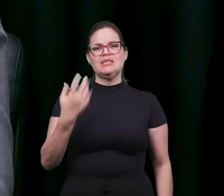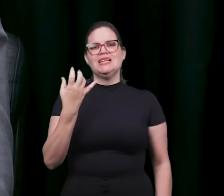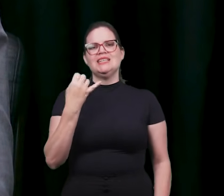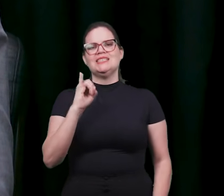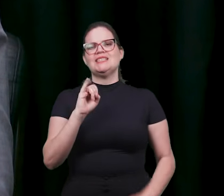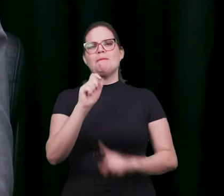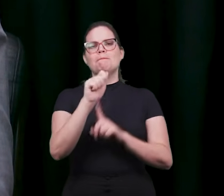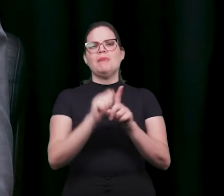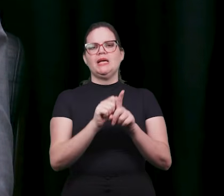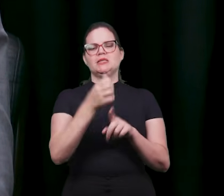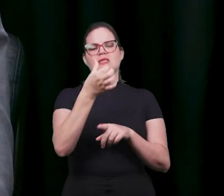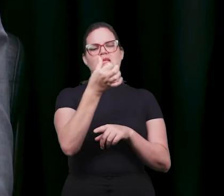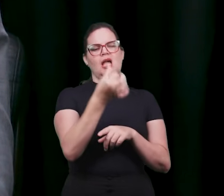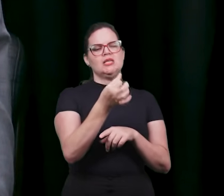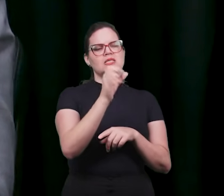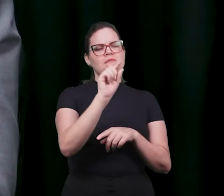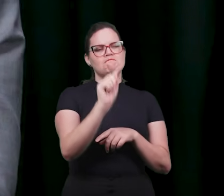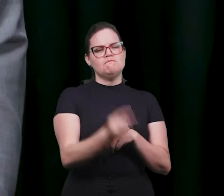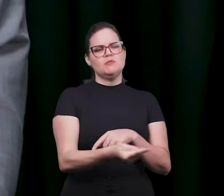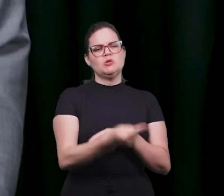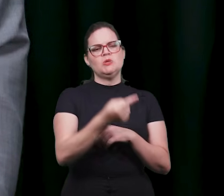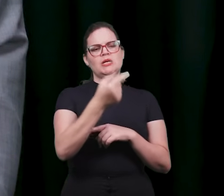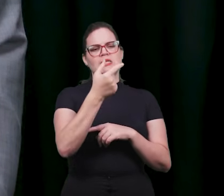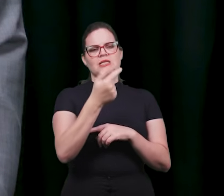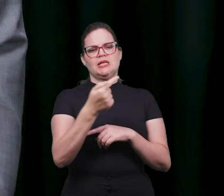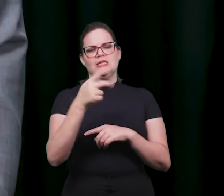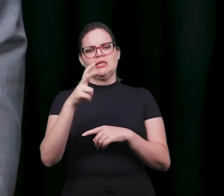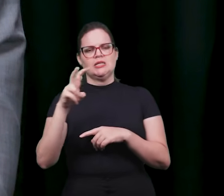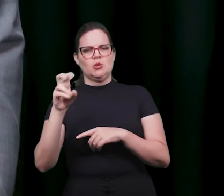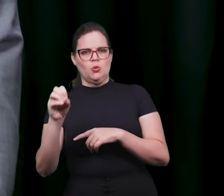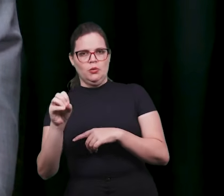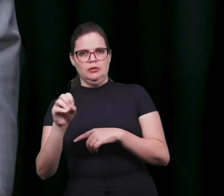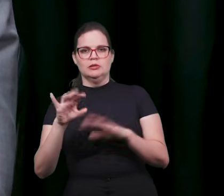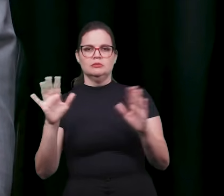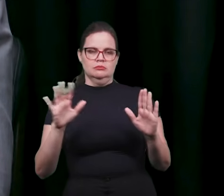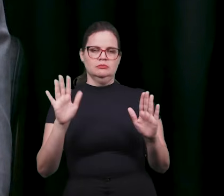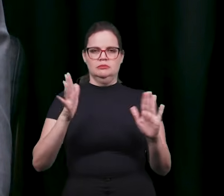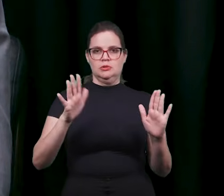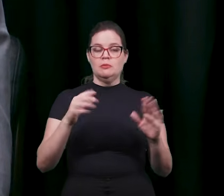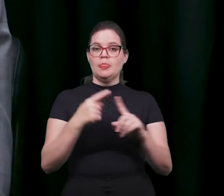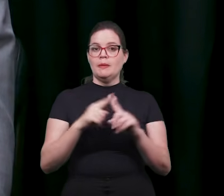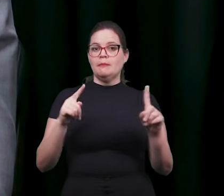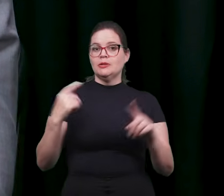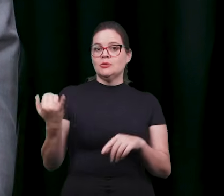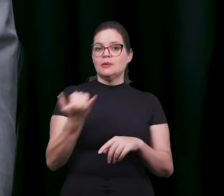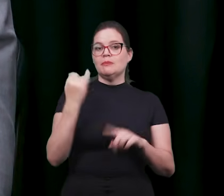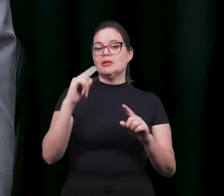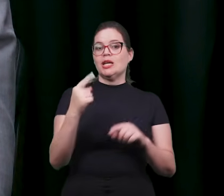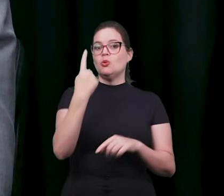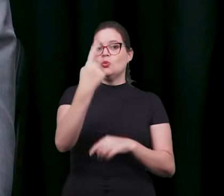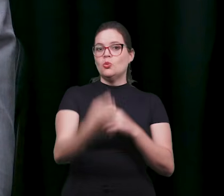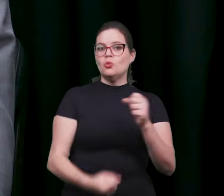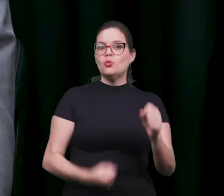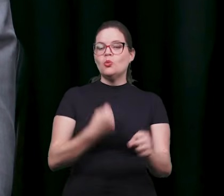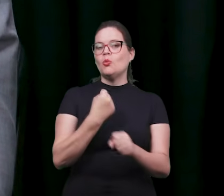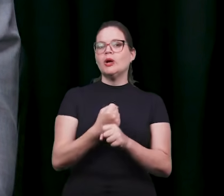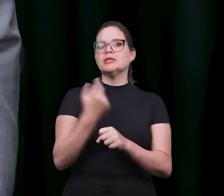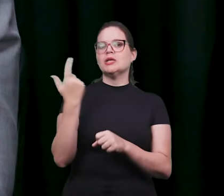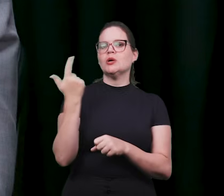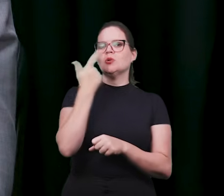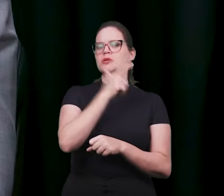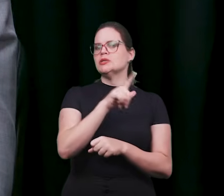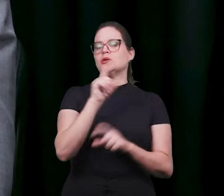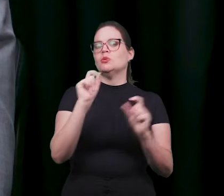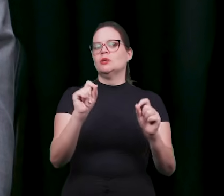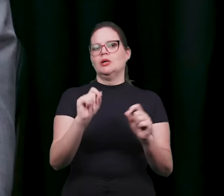mensal, 6.750. Mas o que importa é o que você alcança no ano. Mas é importante você ter uma ideia de